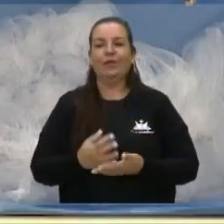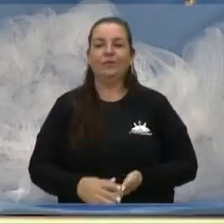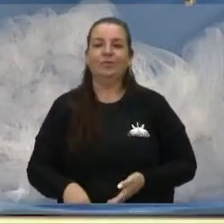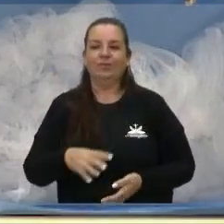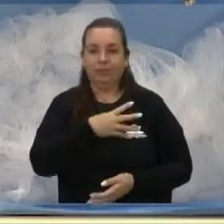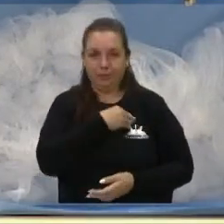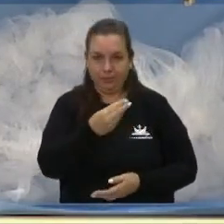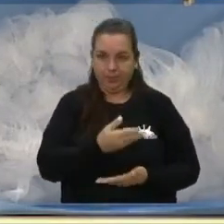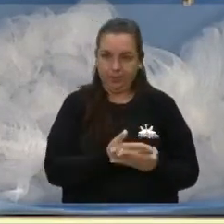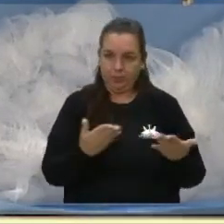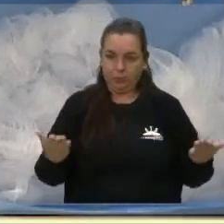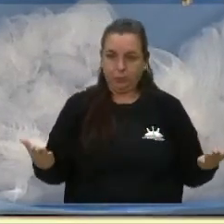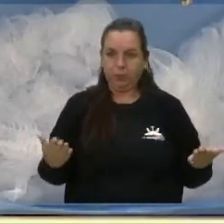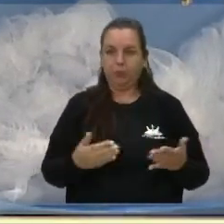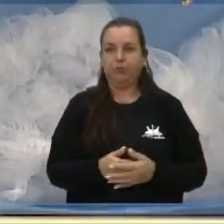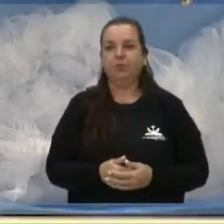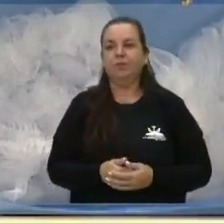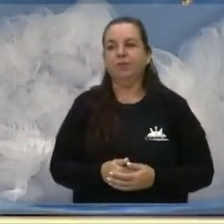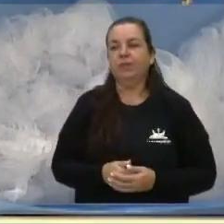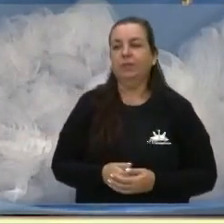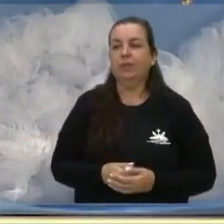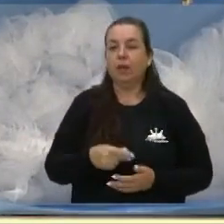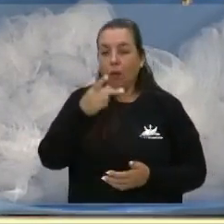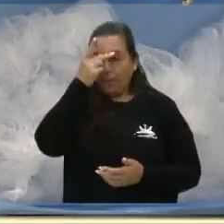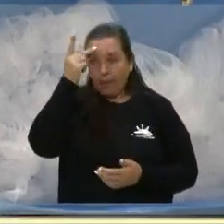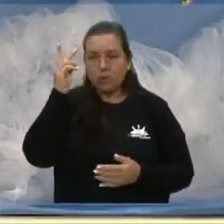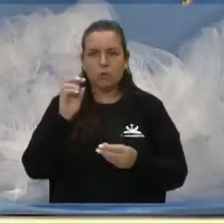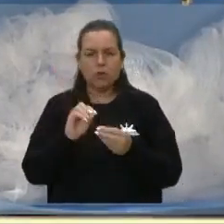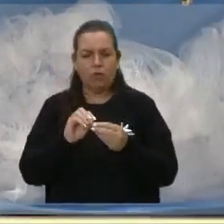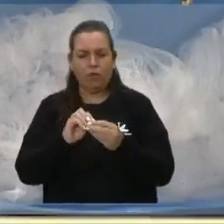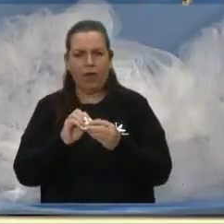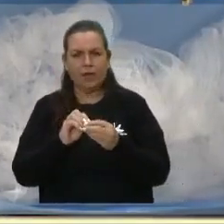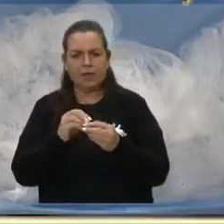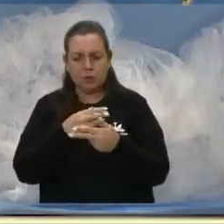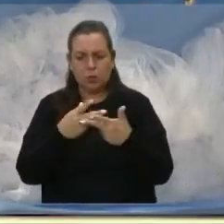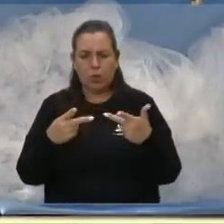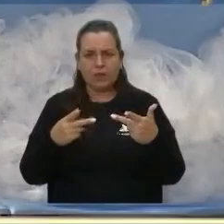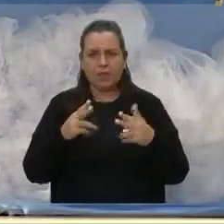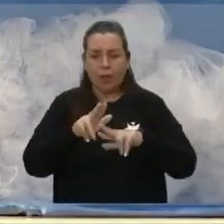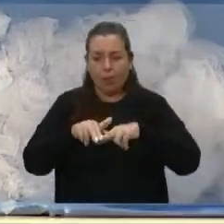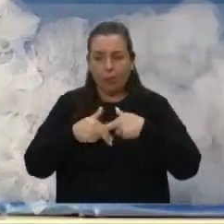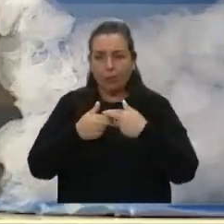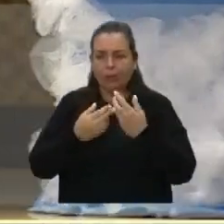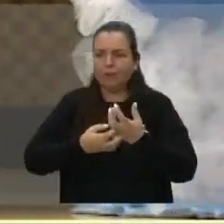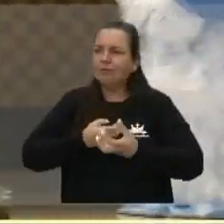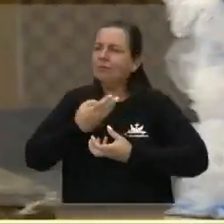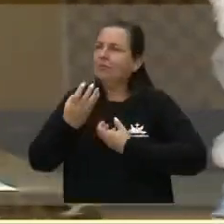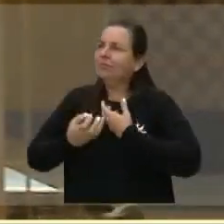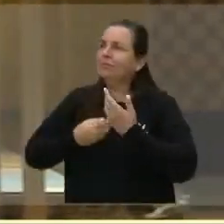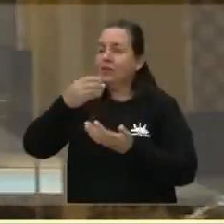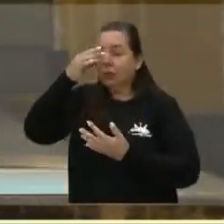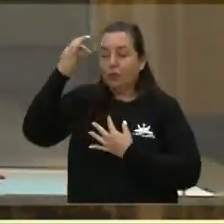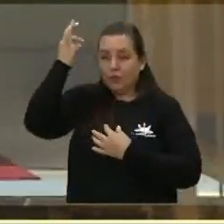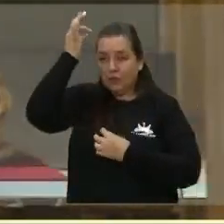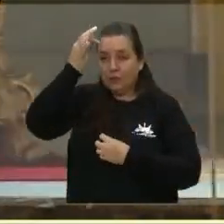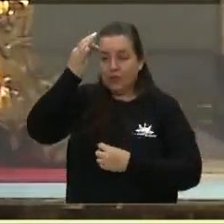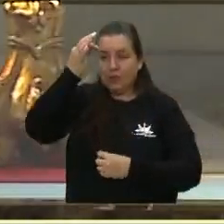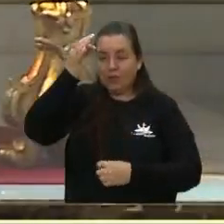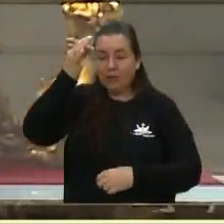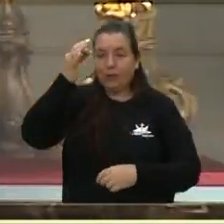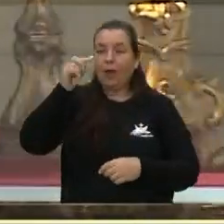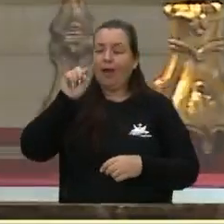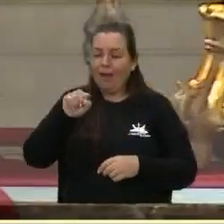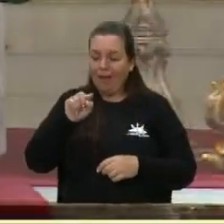filhas. Uma pessoa que age pelo Espírito Santo. E você lembra de um texto que nosso Senhor disse